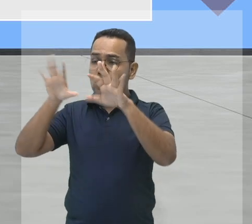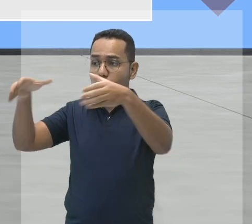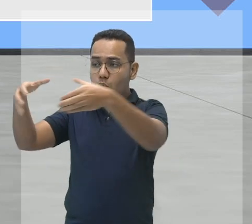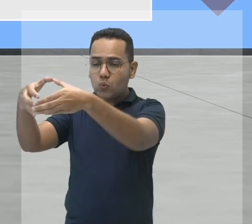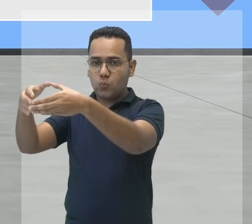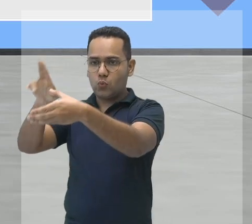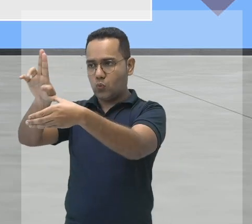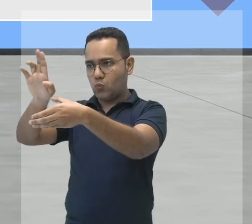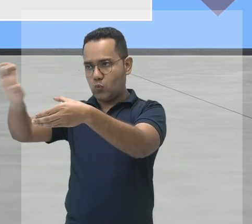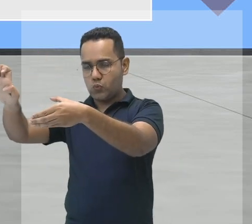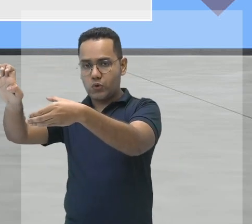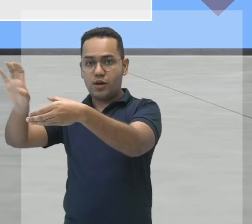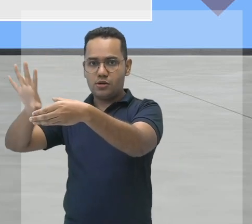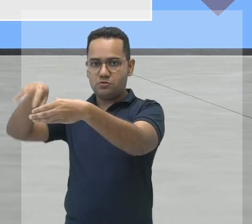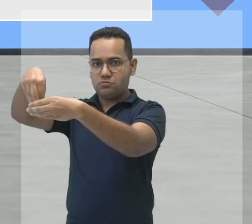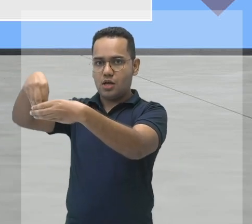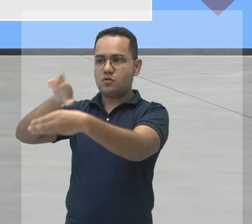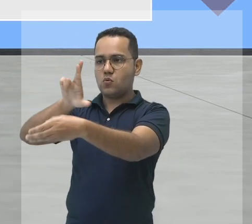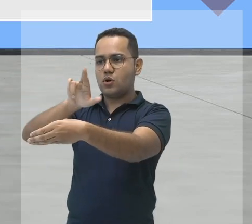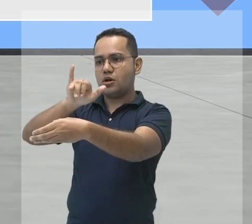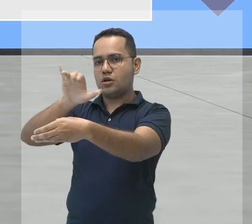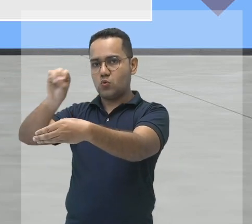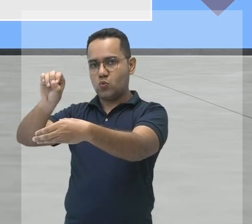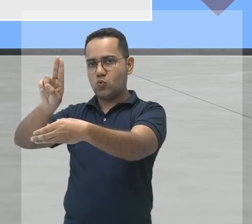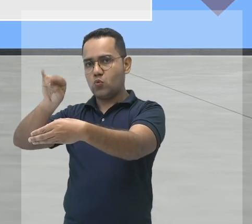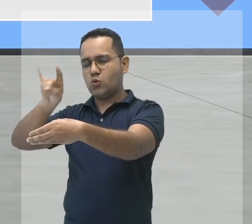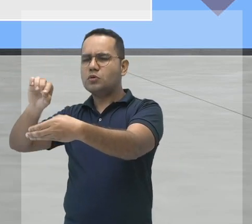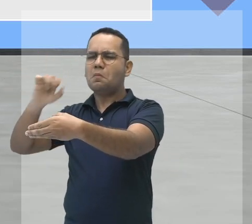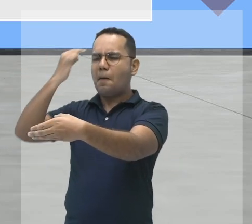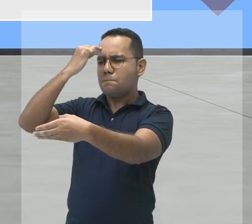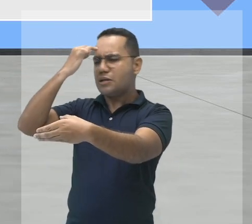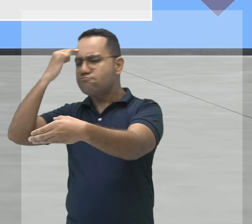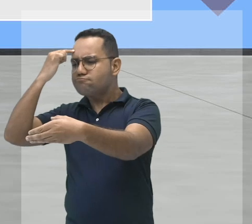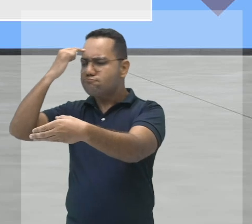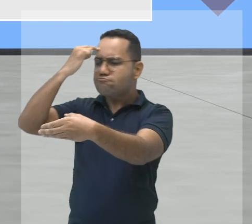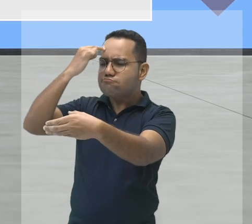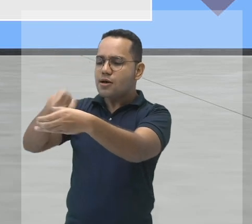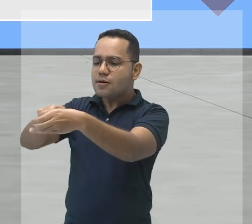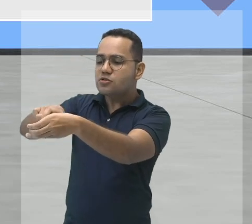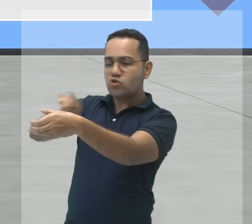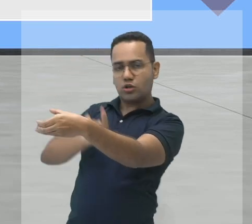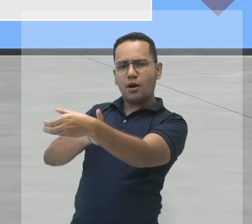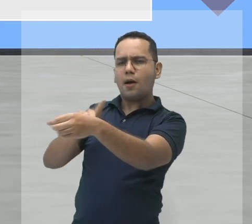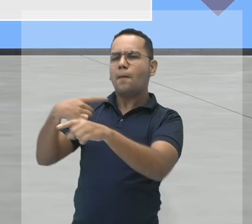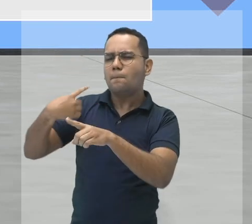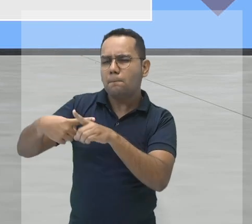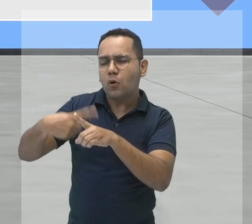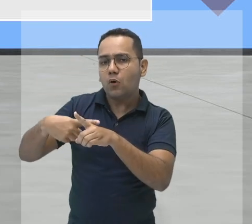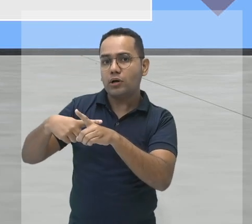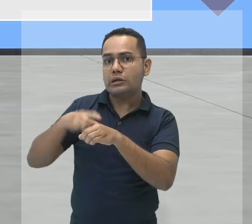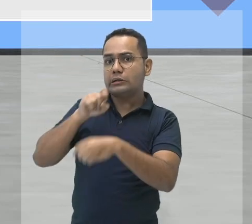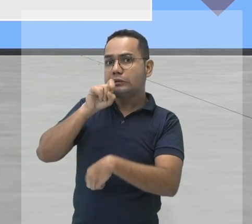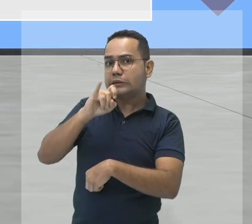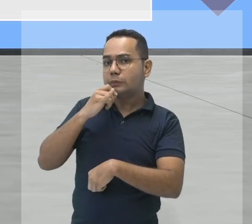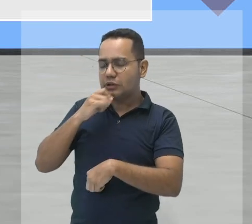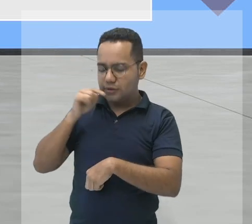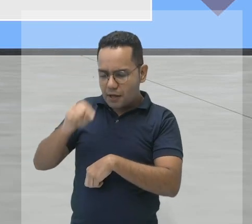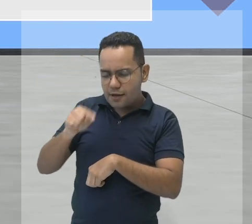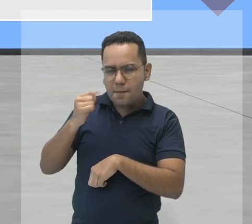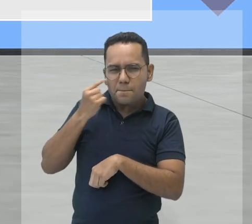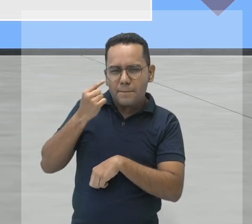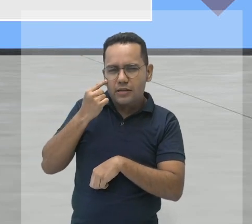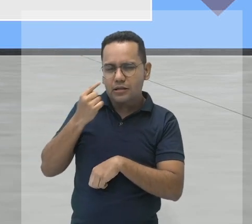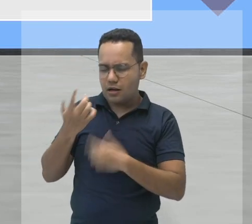outras questões, né? Que o bloco econômico europeu, ele tinha feito com que o Reino Unido perdesse um pouco